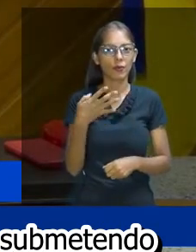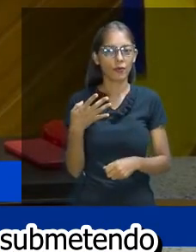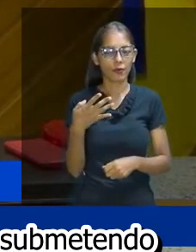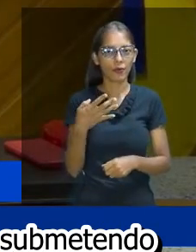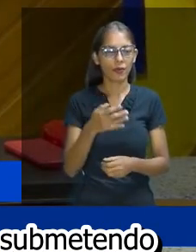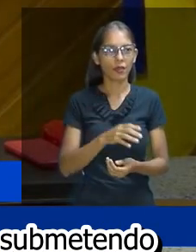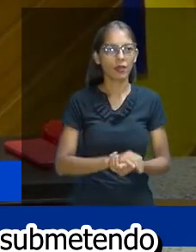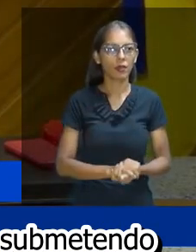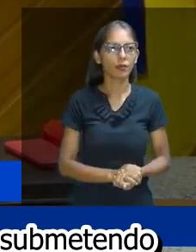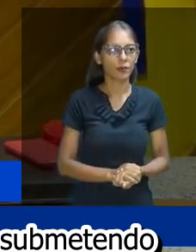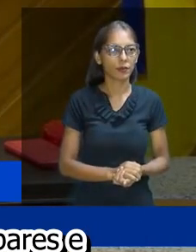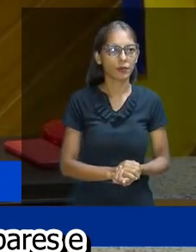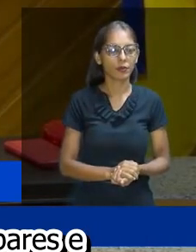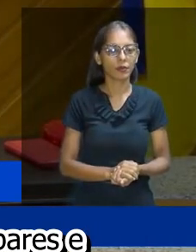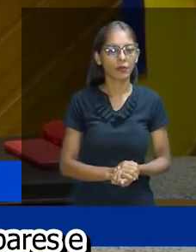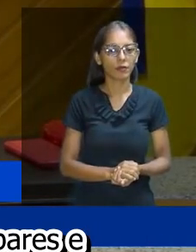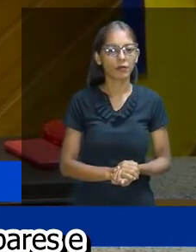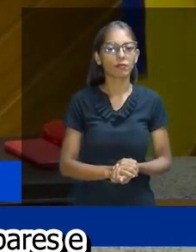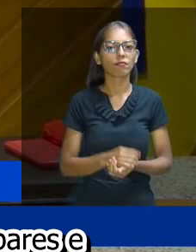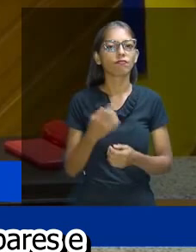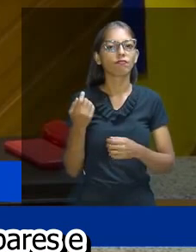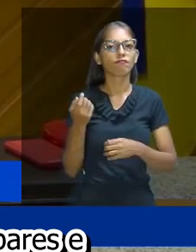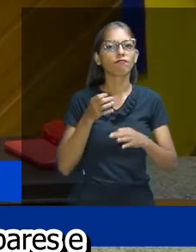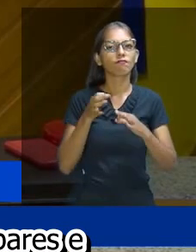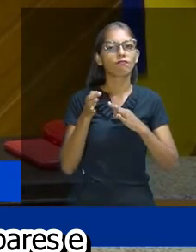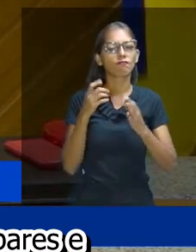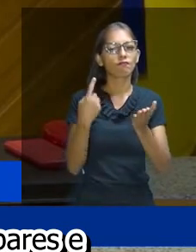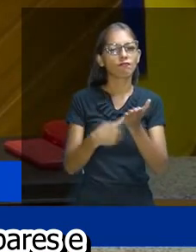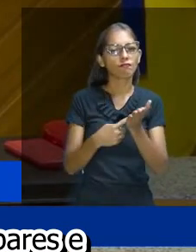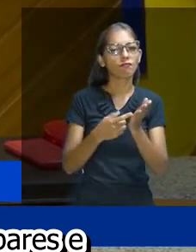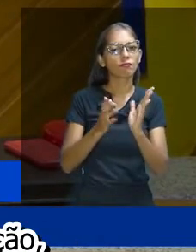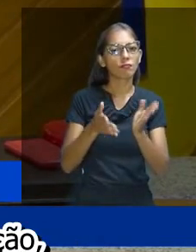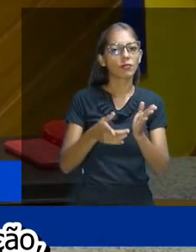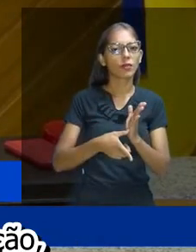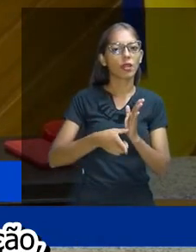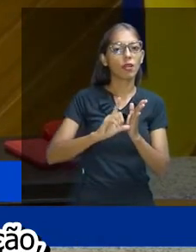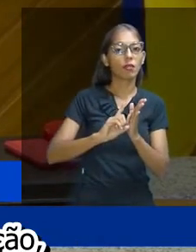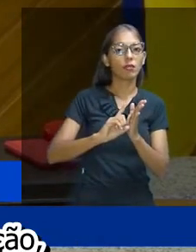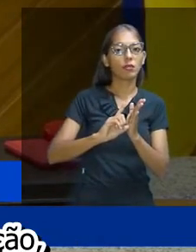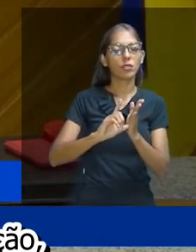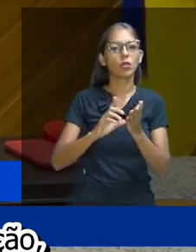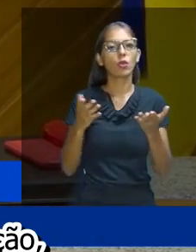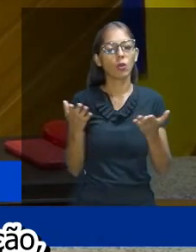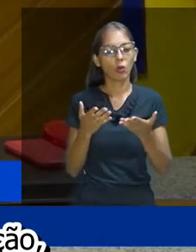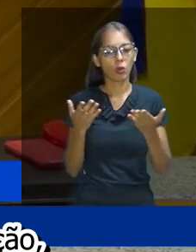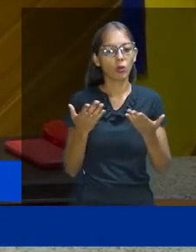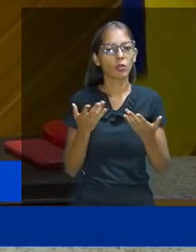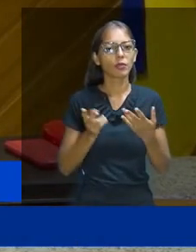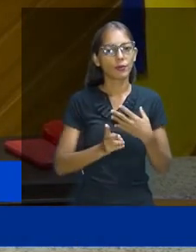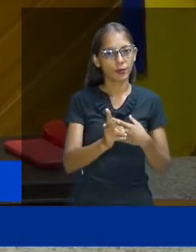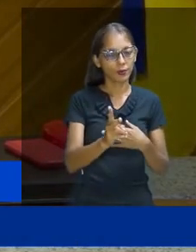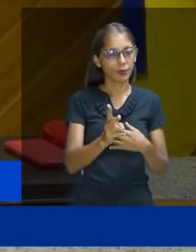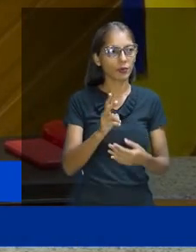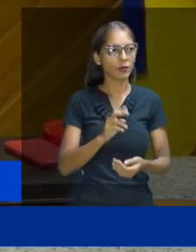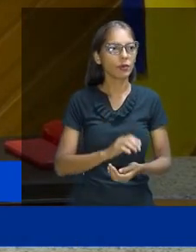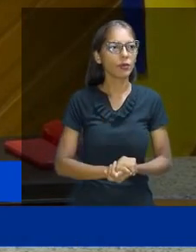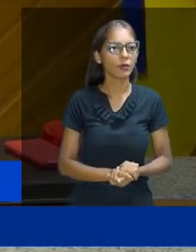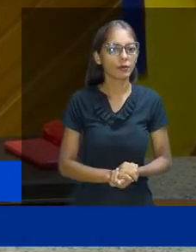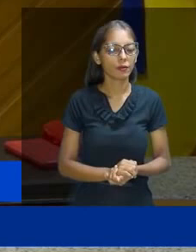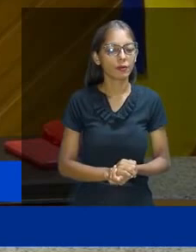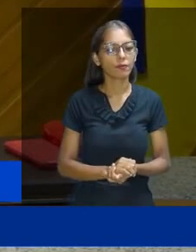vermelho ata em da volta sessão do anterior pescoço. à aprovação dos ilustres pares e não havendo nenhuma necessidade de alteração, declaro a